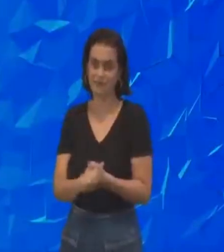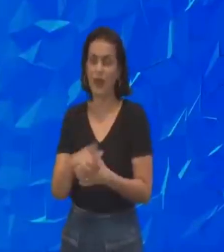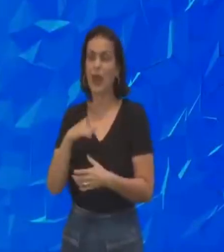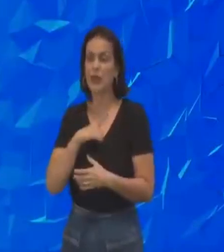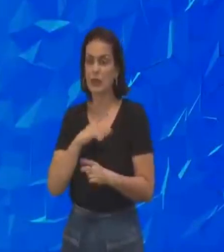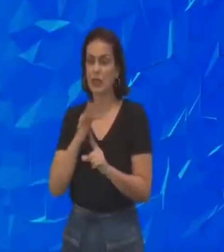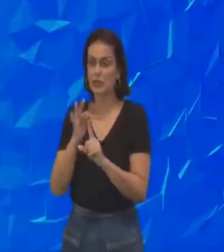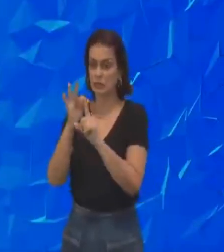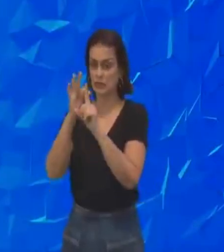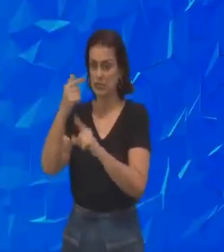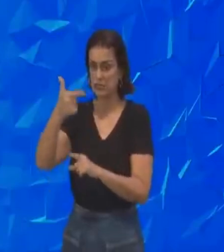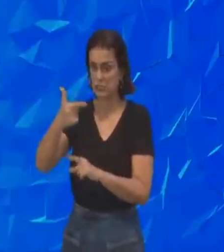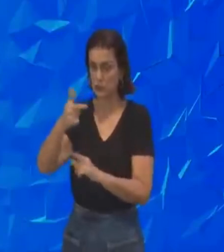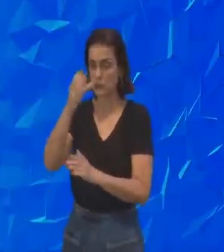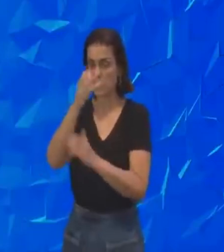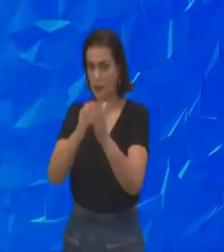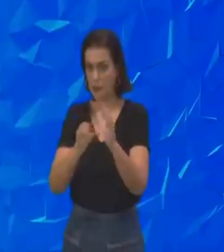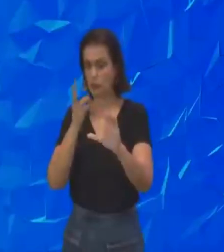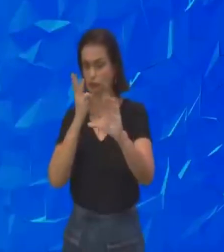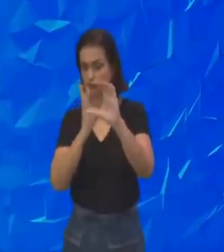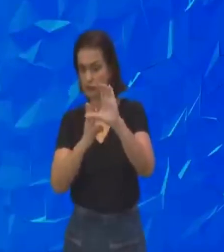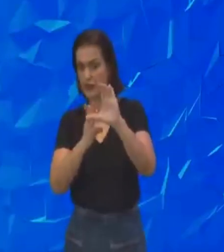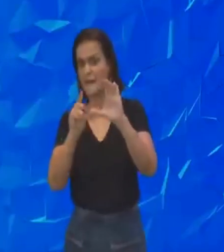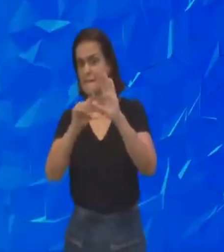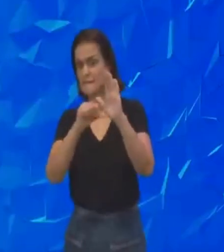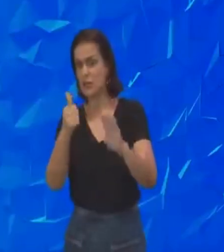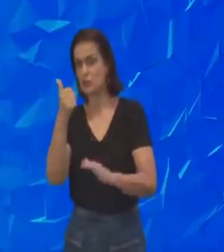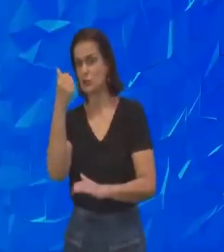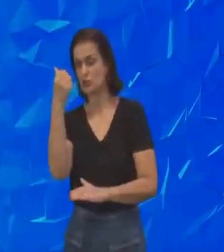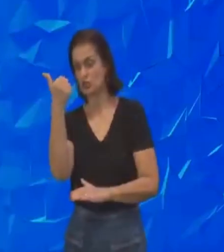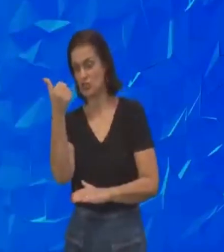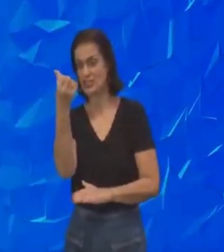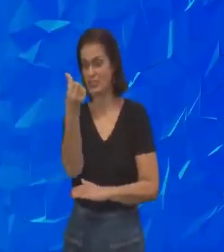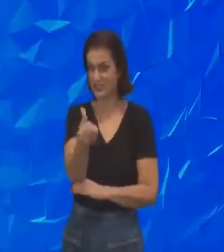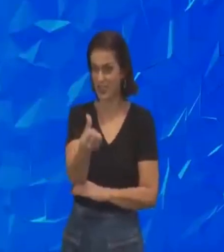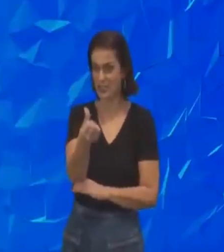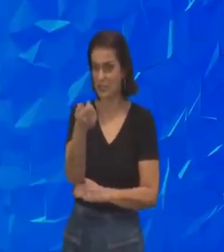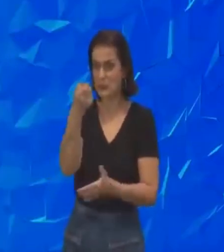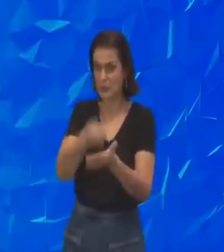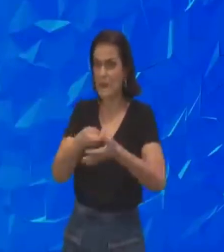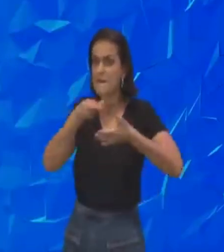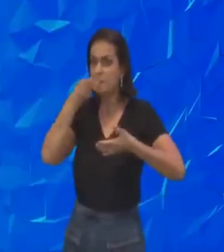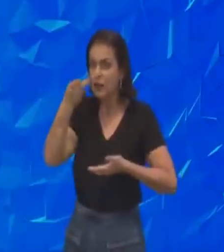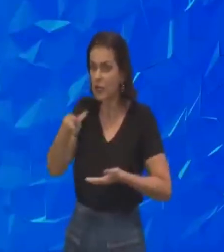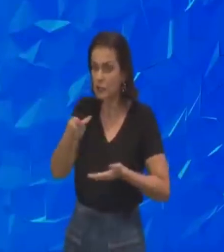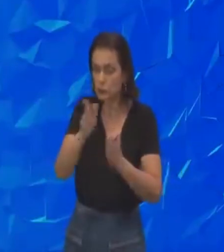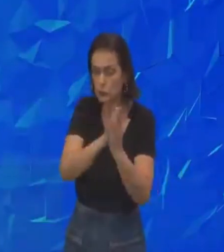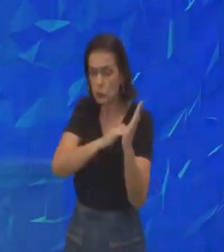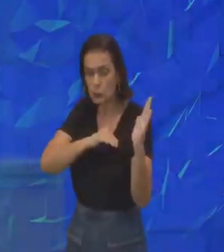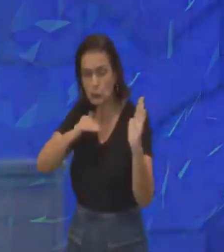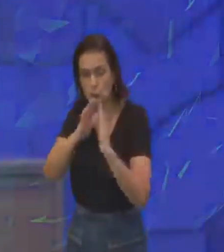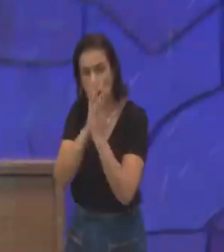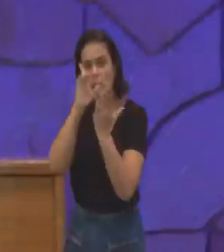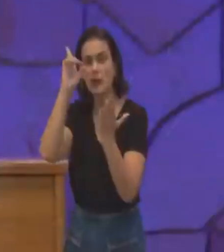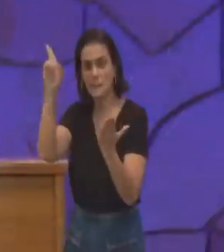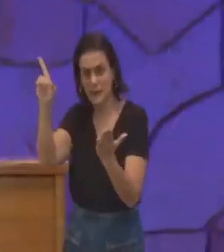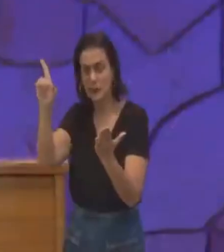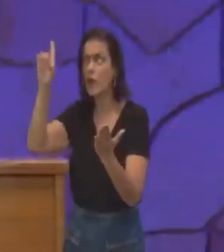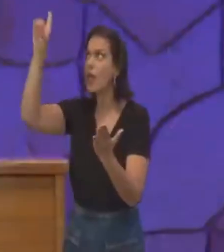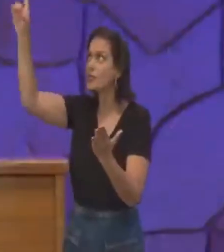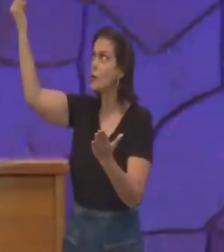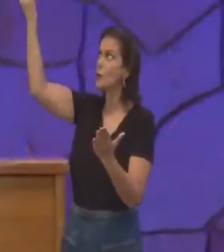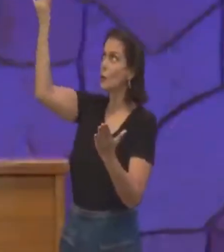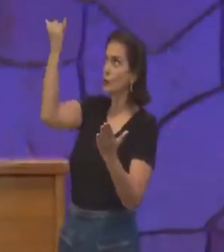2 Timóteo, no capítulo 3, o verso 16, uma afirmação de que toda a Escritura é inspirada